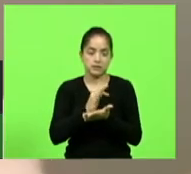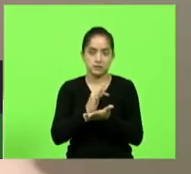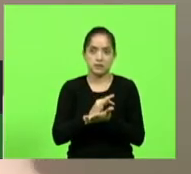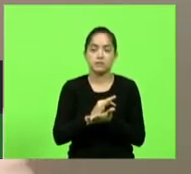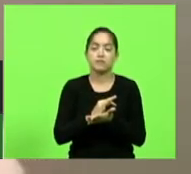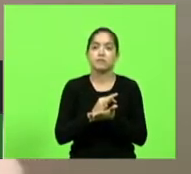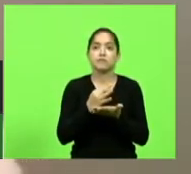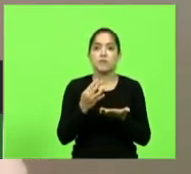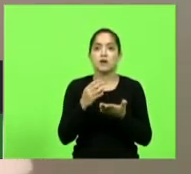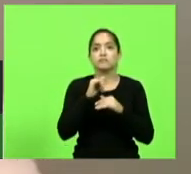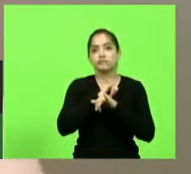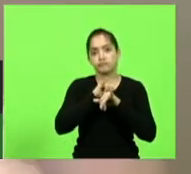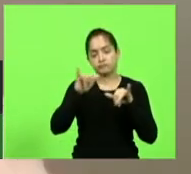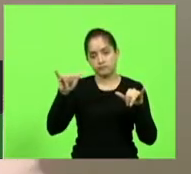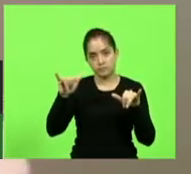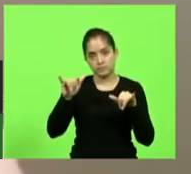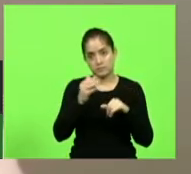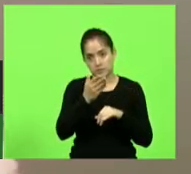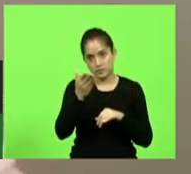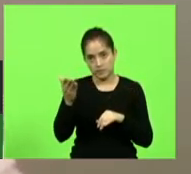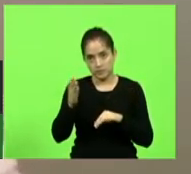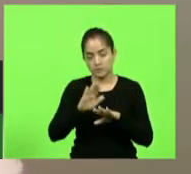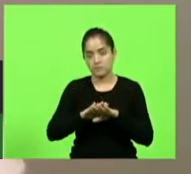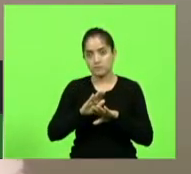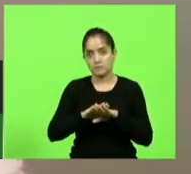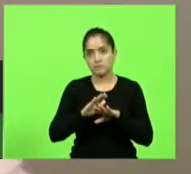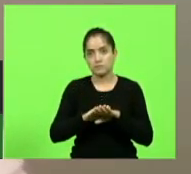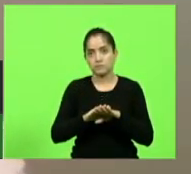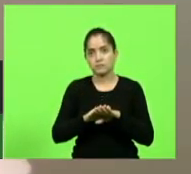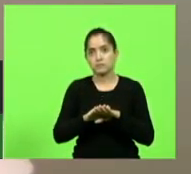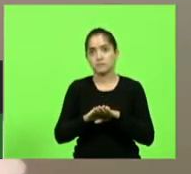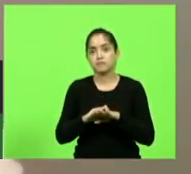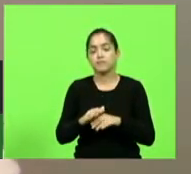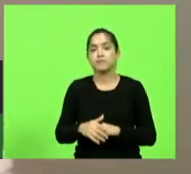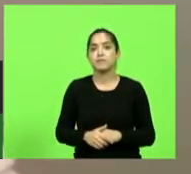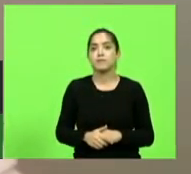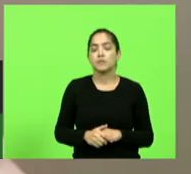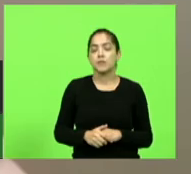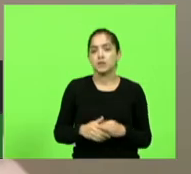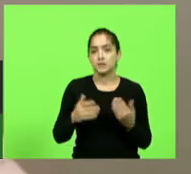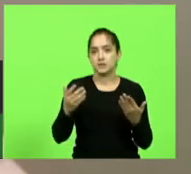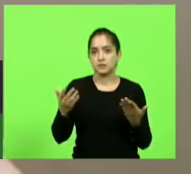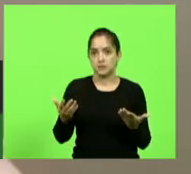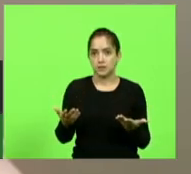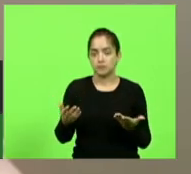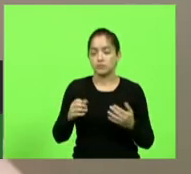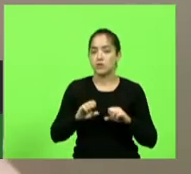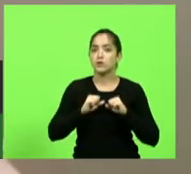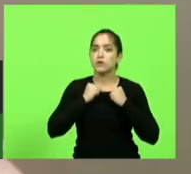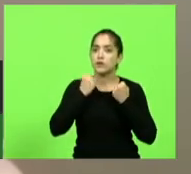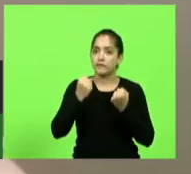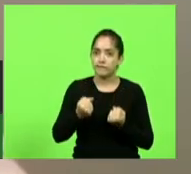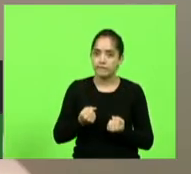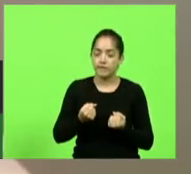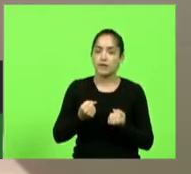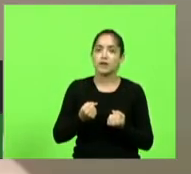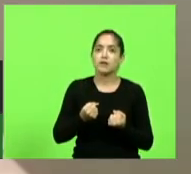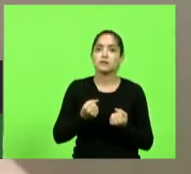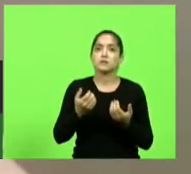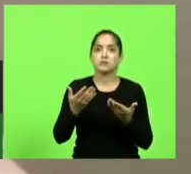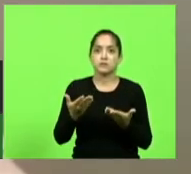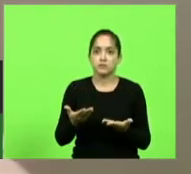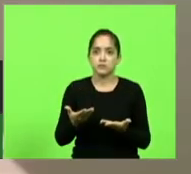essa declaração, se os deputados proponentes também fizerem o inverso. Então, eu defendo a manutenção do voto, queria deixar